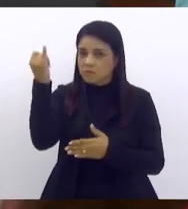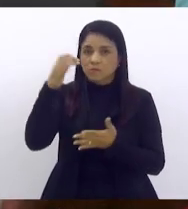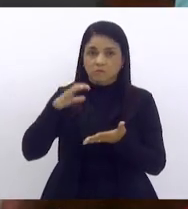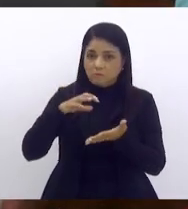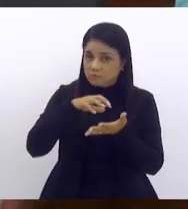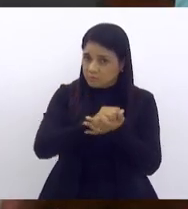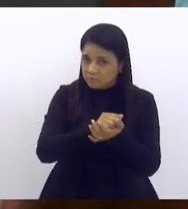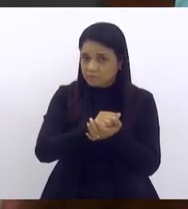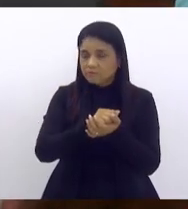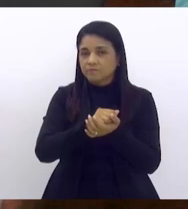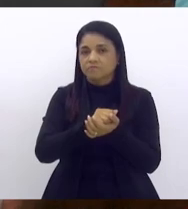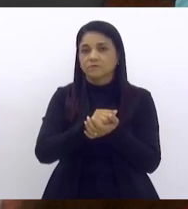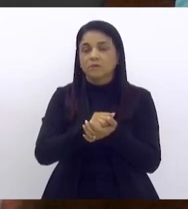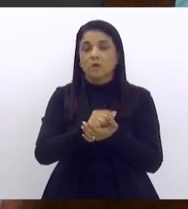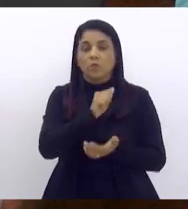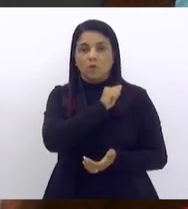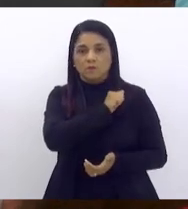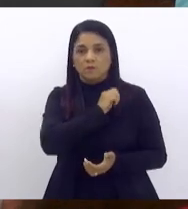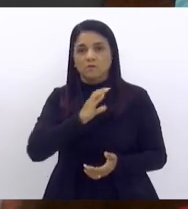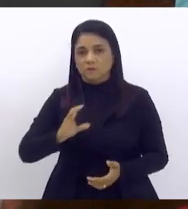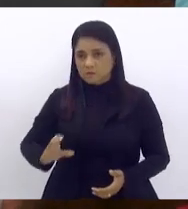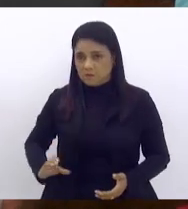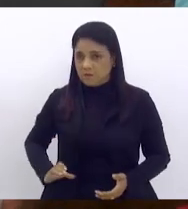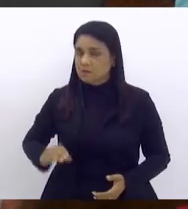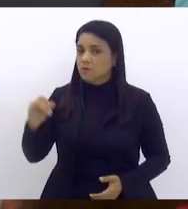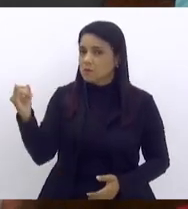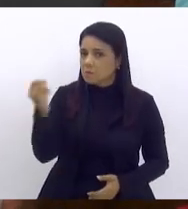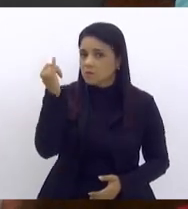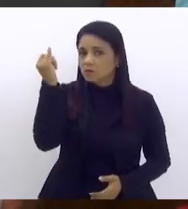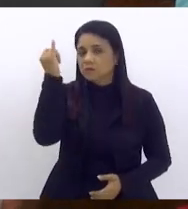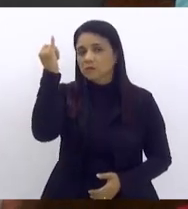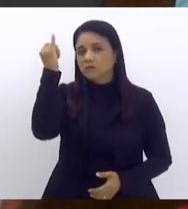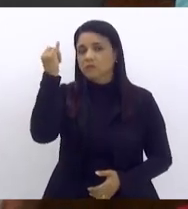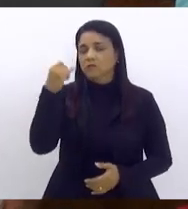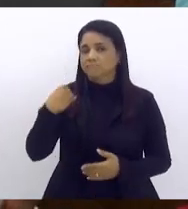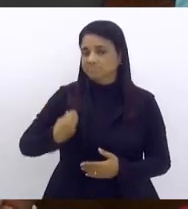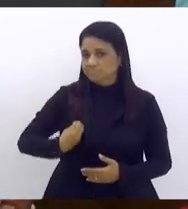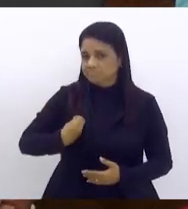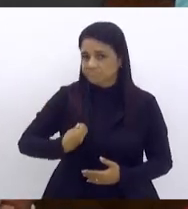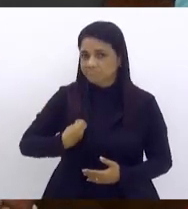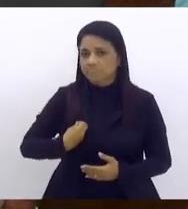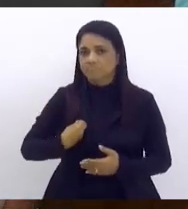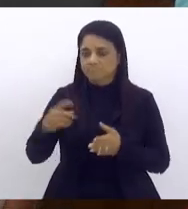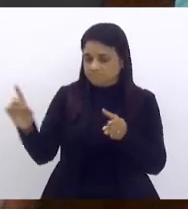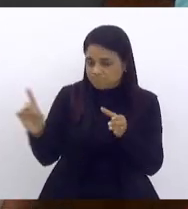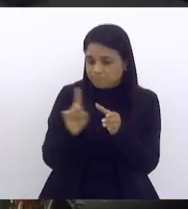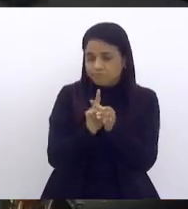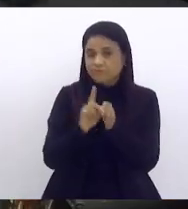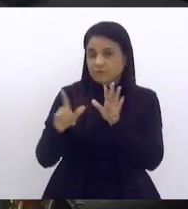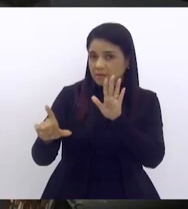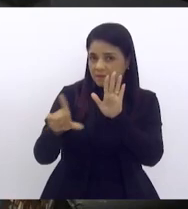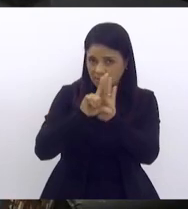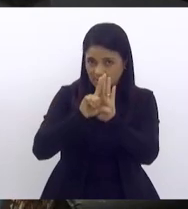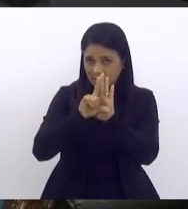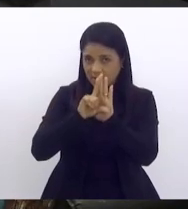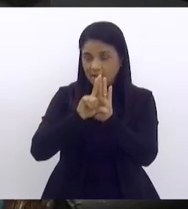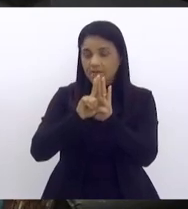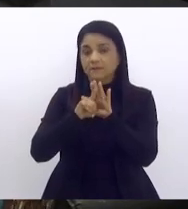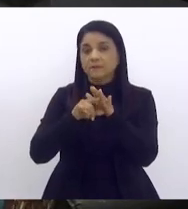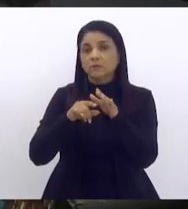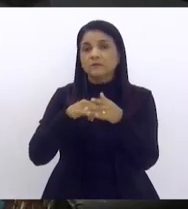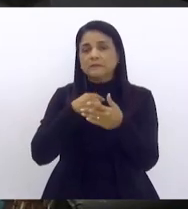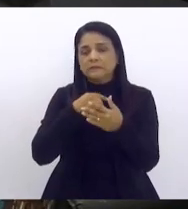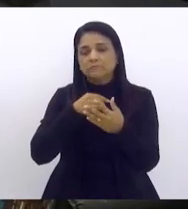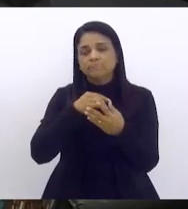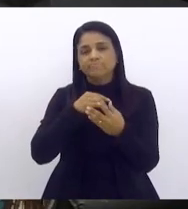Siciliano foi muito importante ter aceitado participar comigo na legislação. Enfim, então a gente costurou